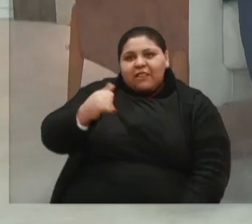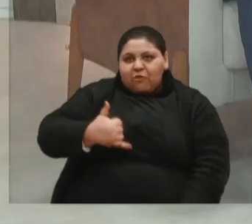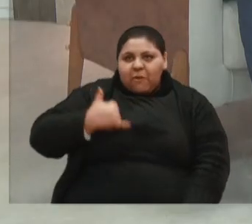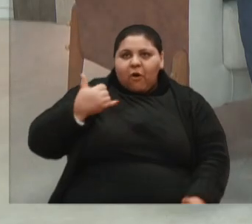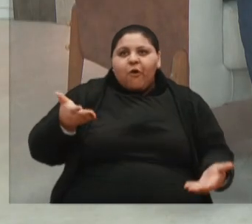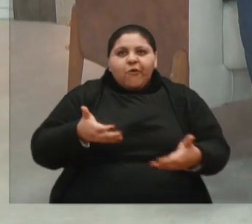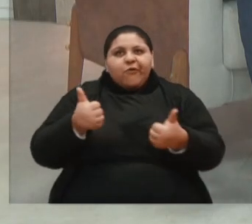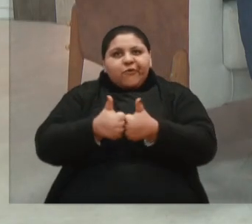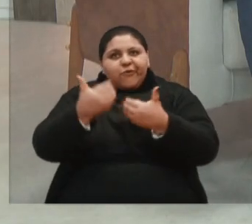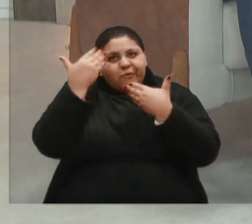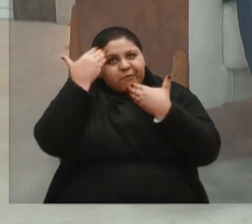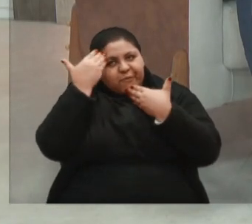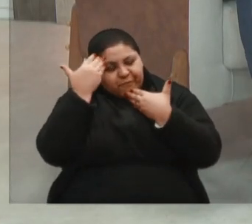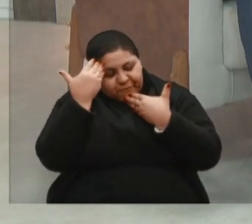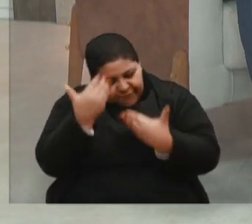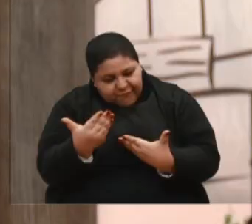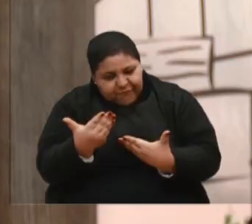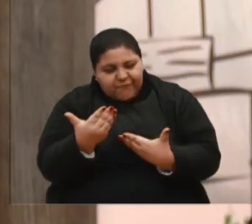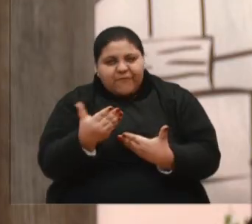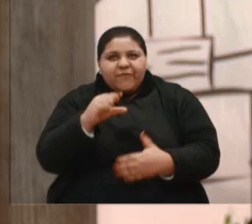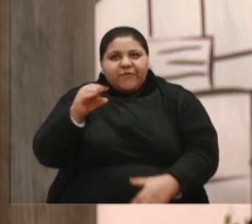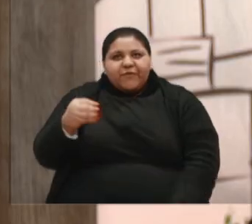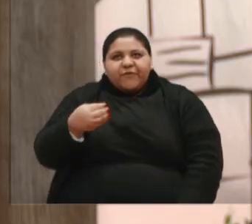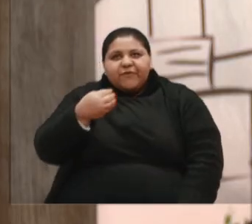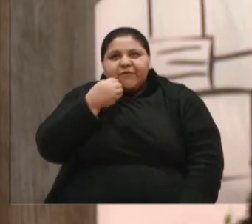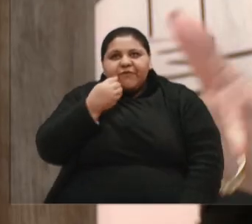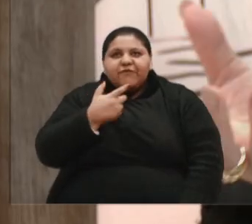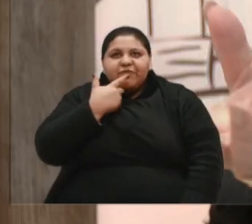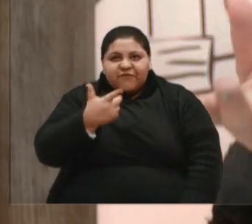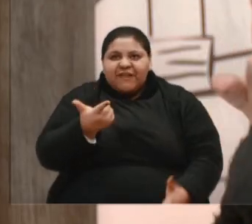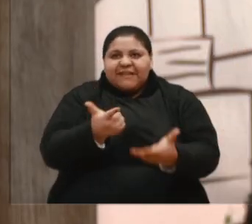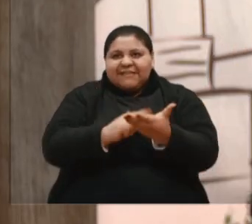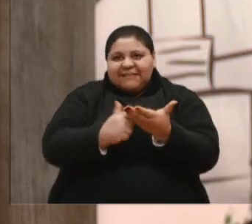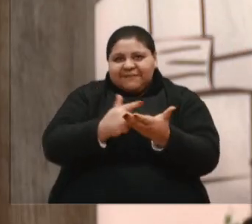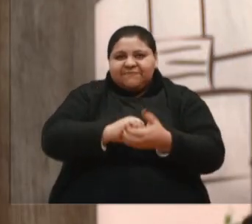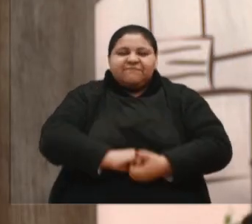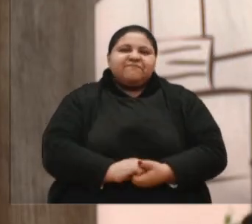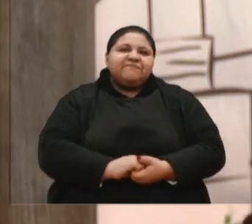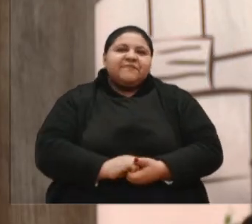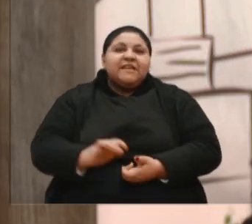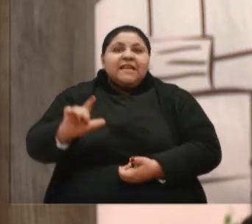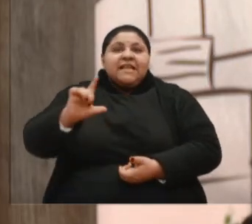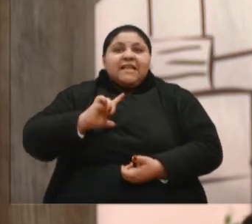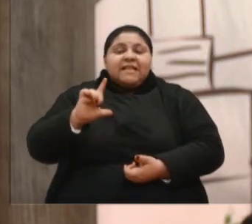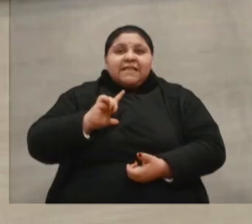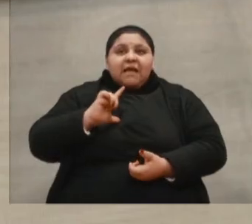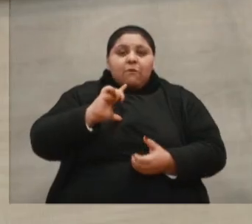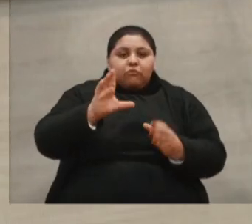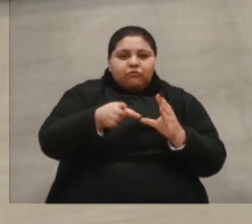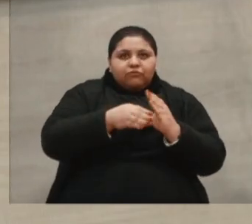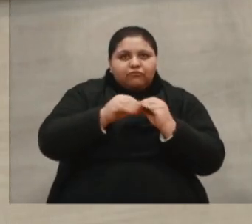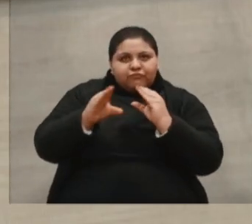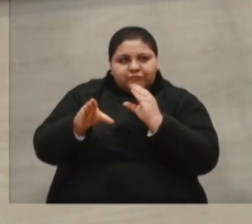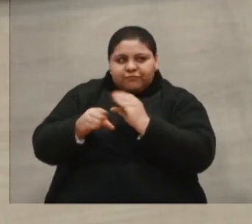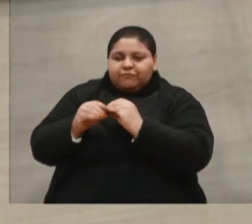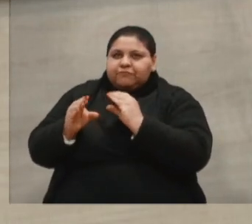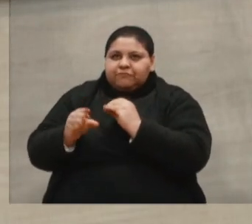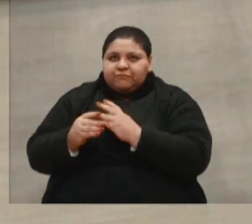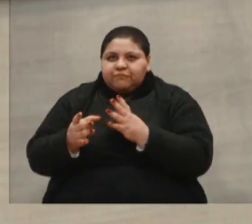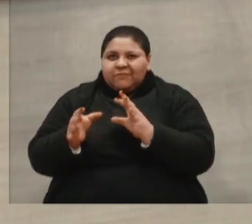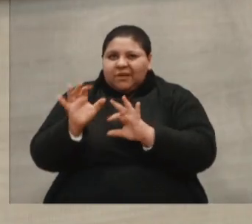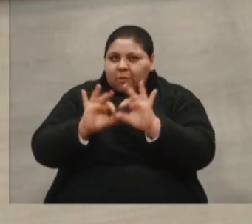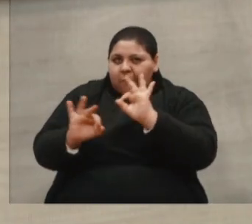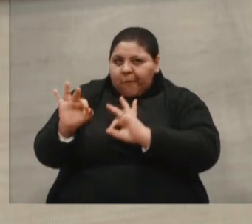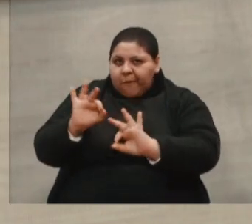é uma honra tê-la conosco aqui. Obrigada, igualmente. Muito obrigada pela oportunidade de falar desse livro. Nós temos um conjunto aqui,